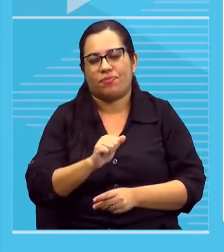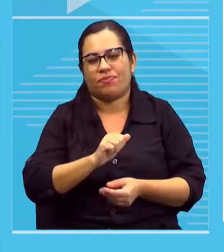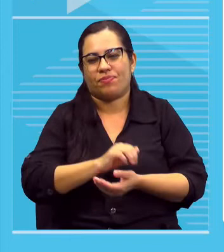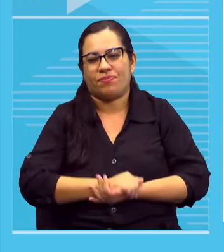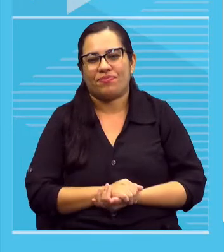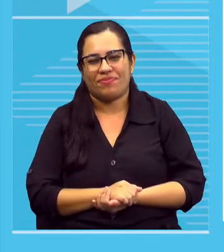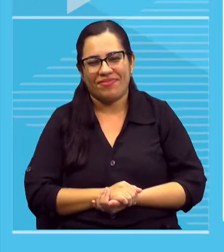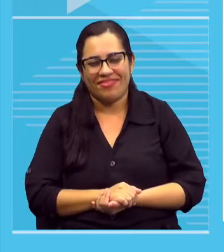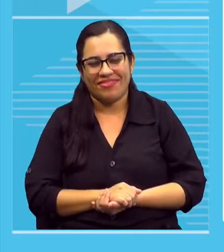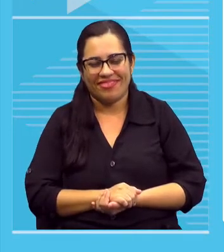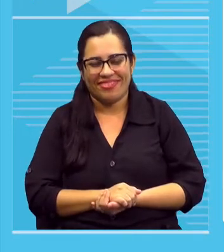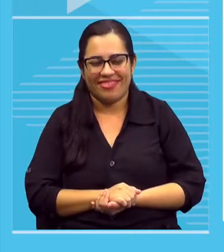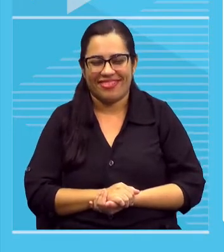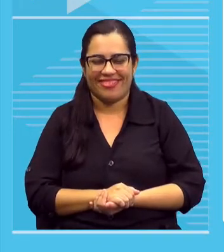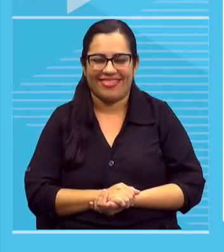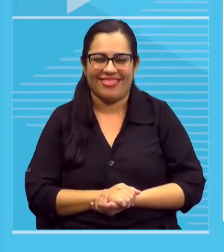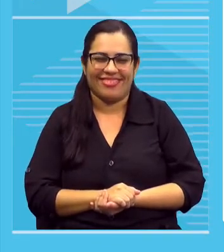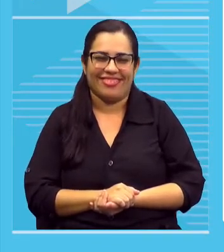e